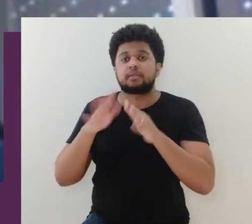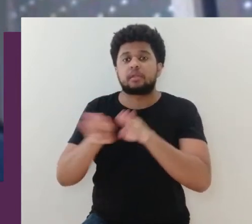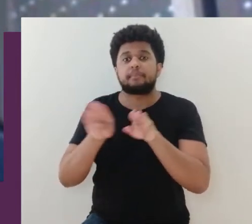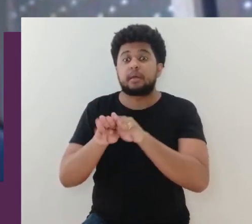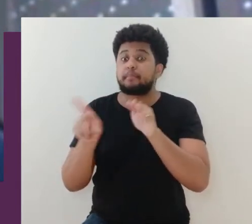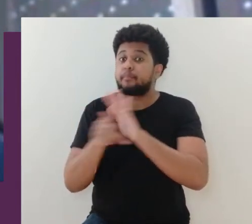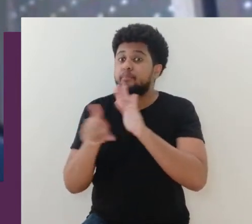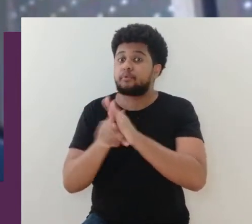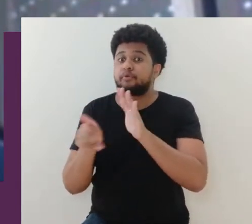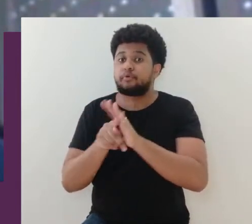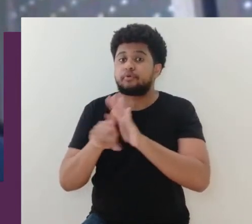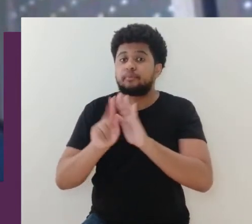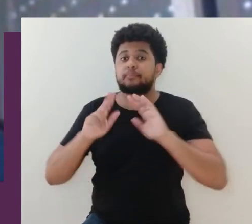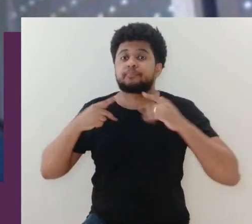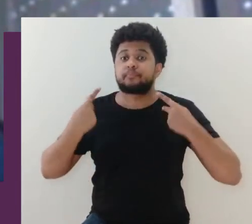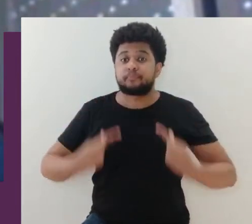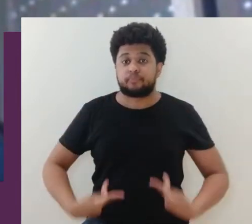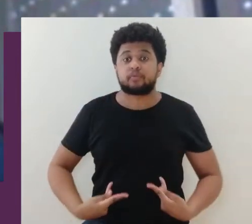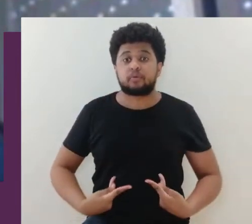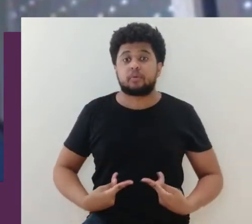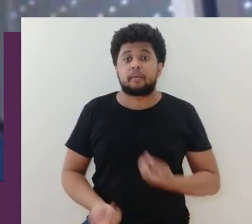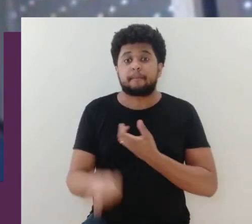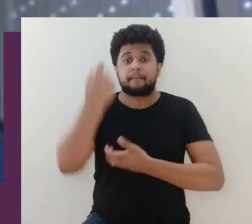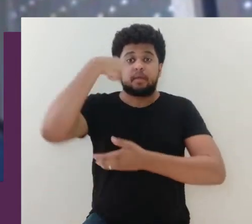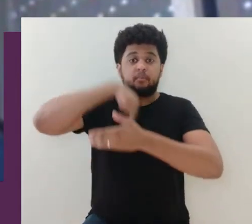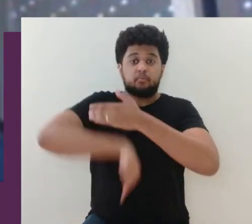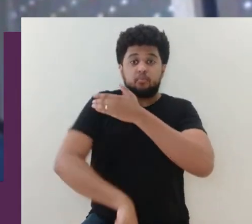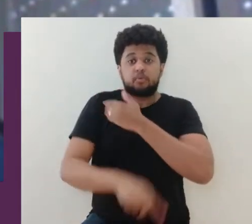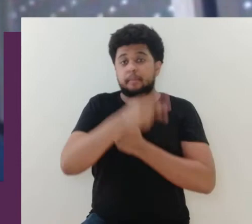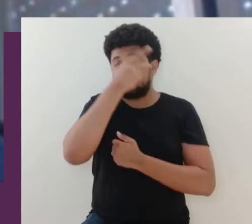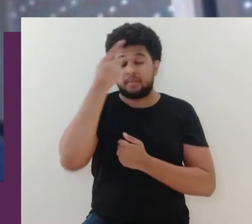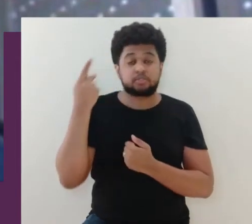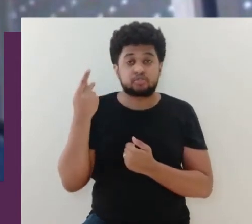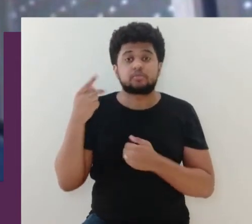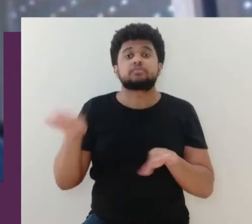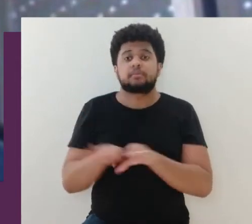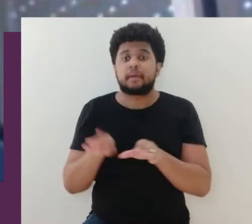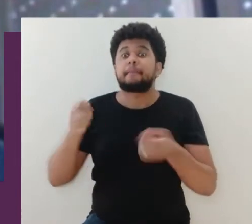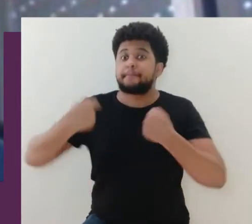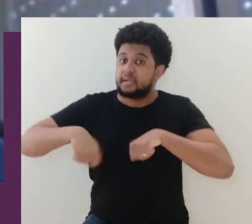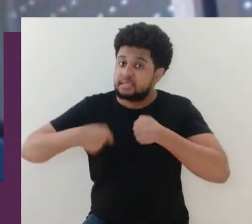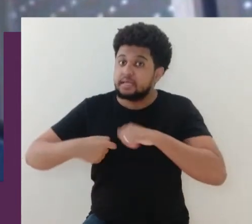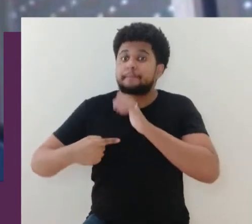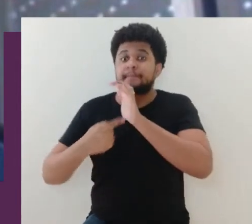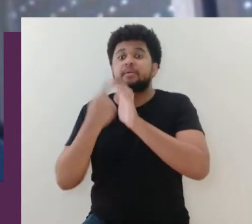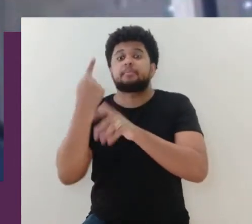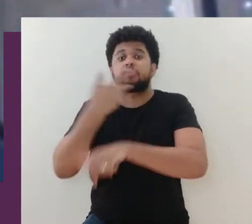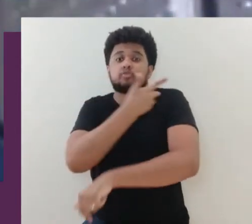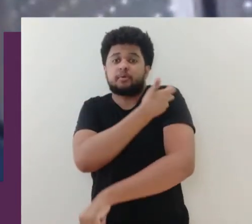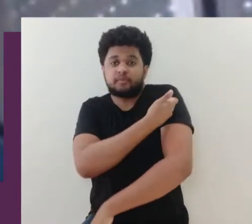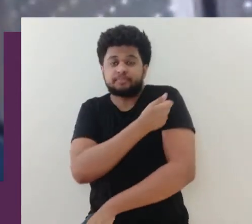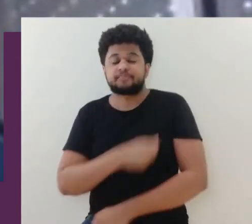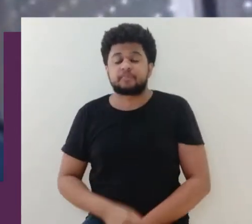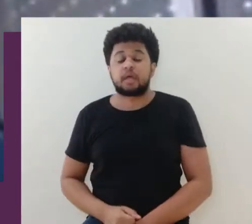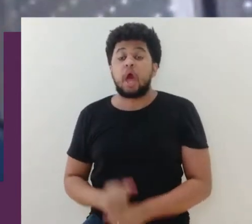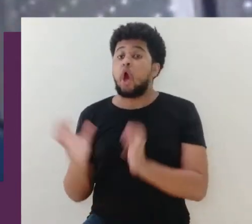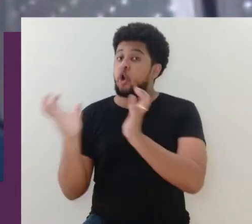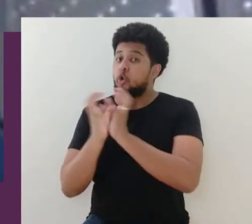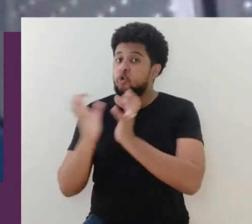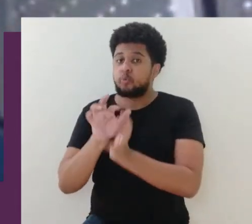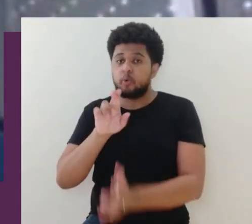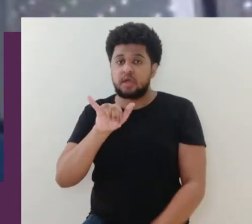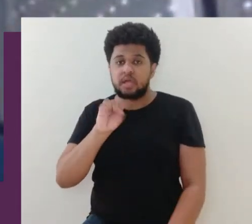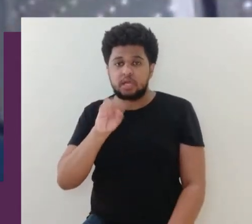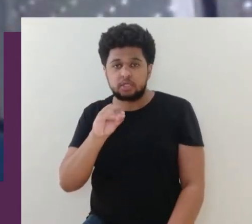sistema imune dessas pessoas. Então, elas precisam entrar na lista de serem os primeiros a tomar a vacina. As pessoas de grupos de risco,